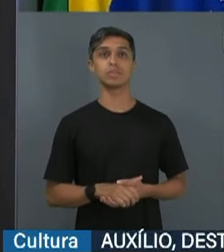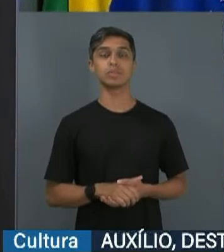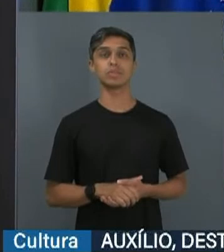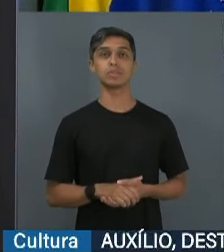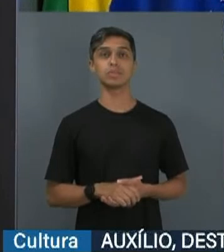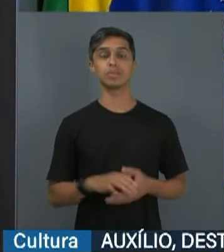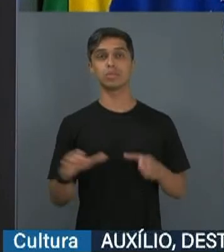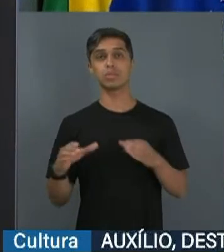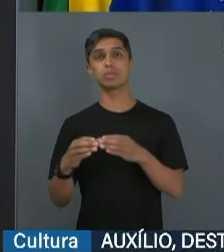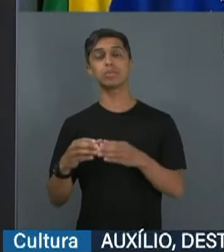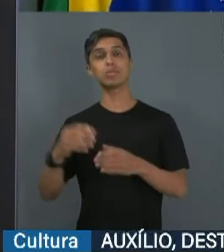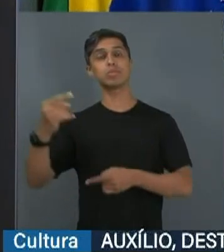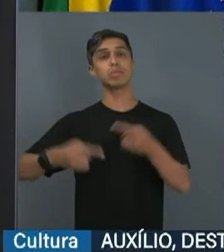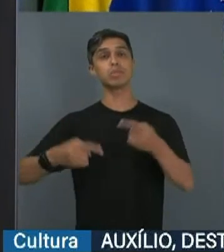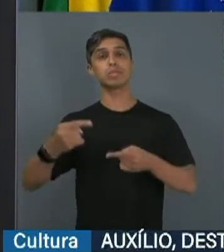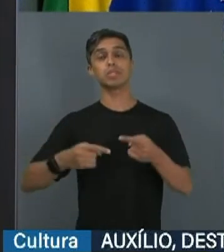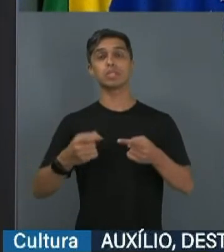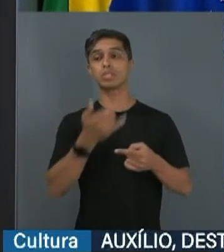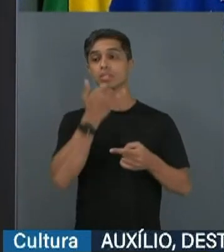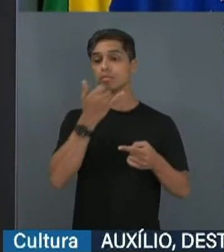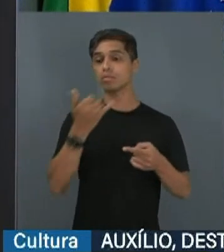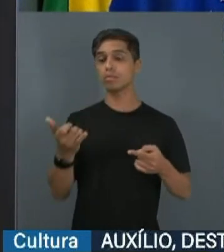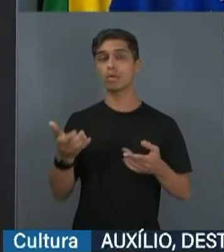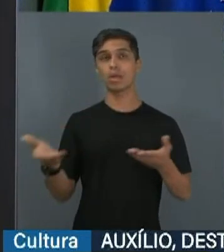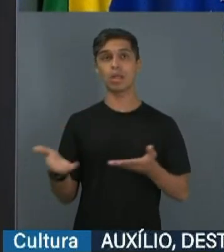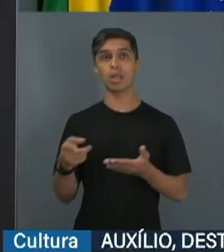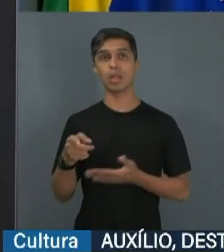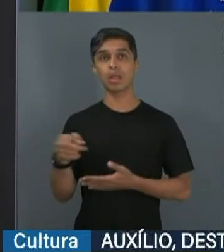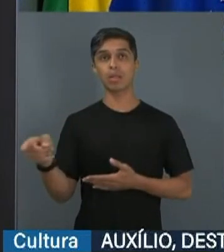os do grupo político que receberam anistia,